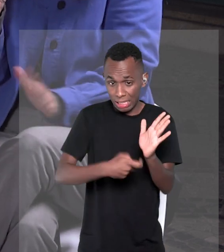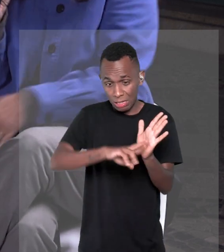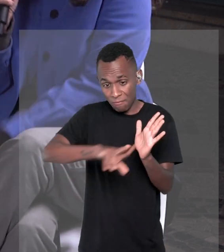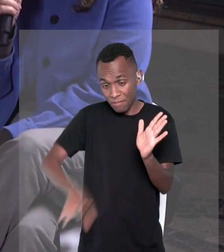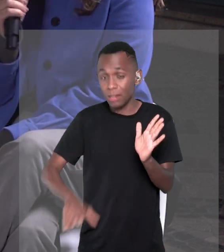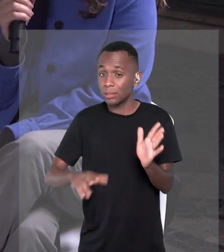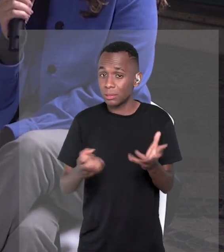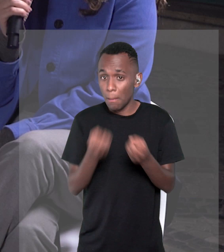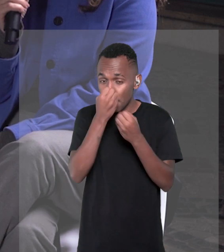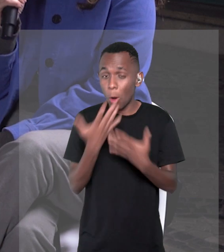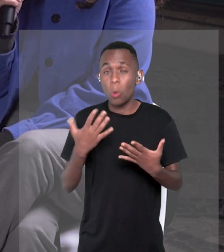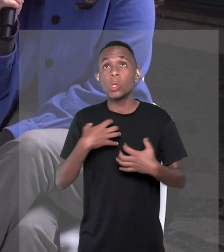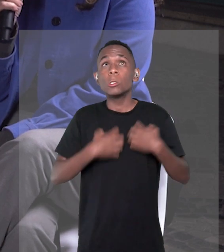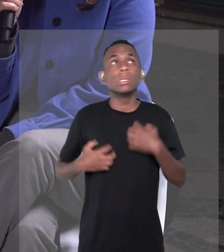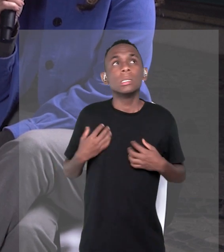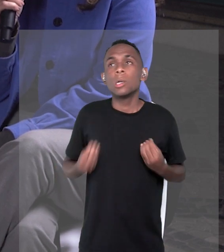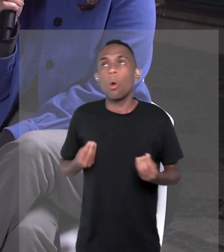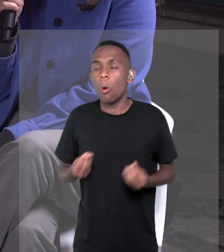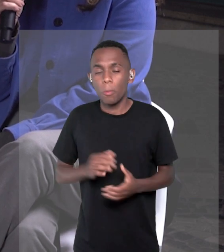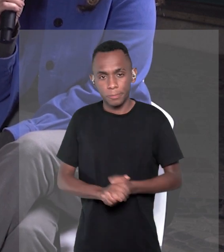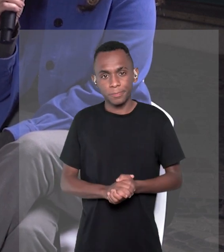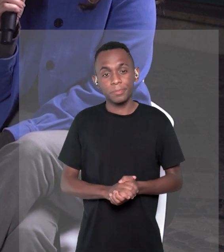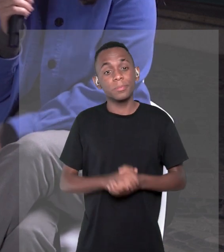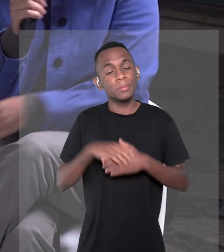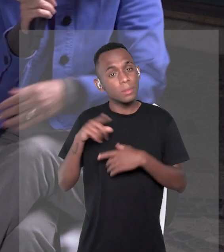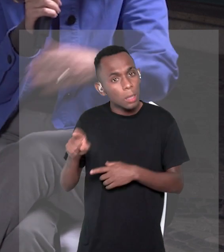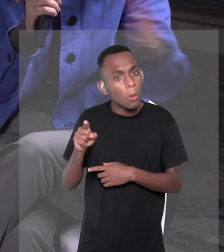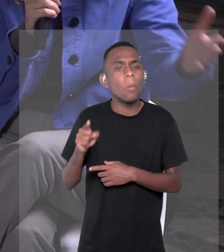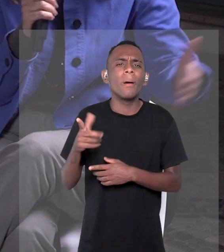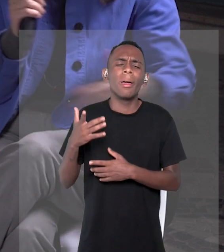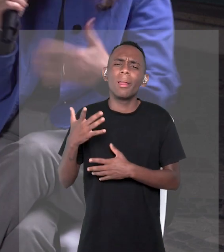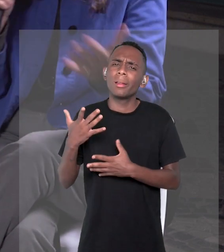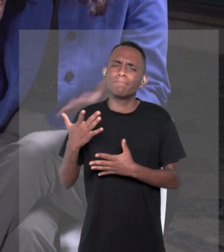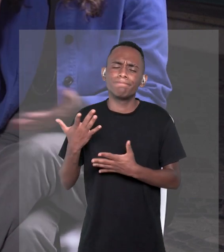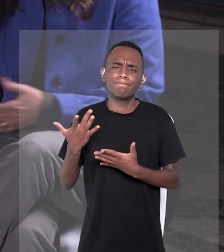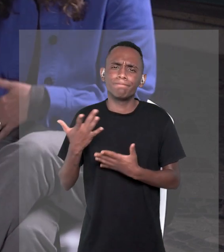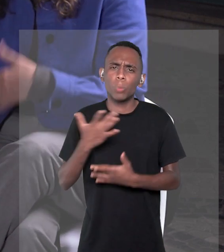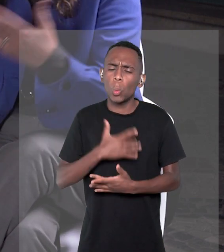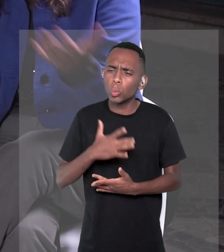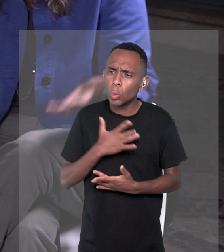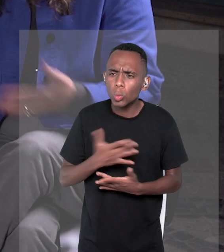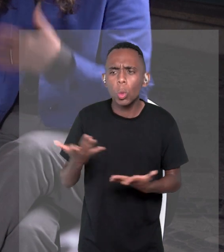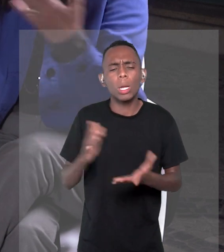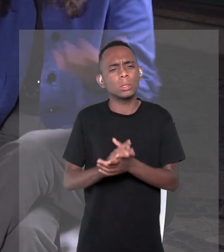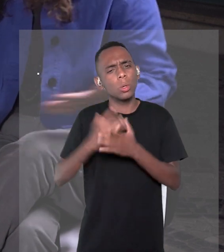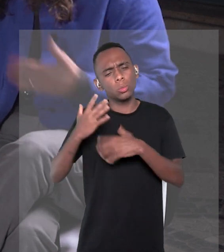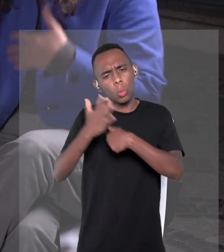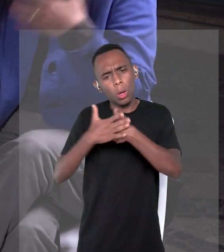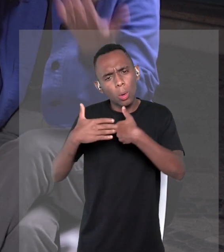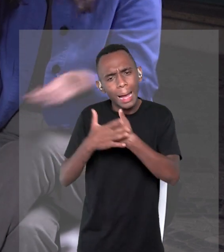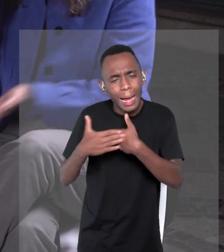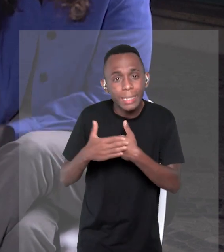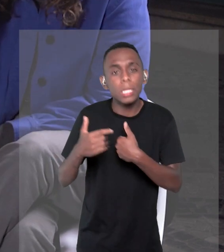meio... né? E Rosisca foi muito generosa, né, no